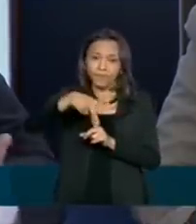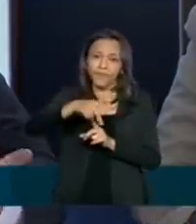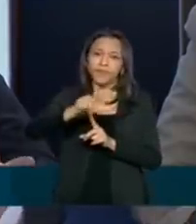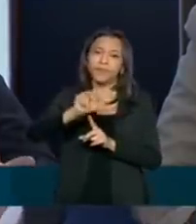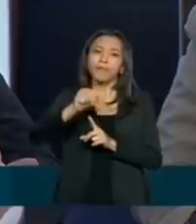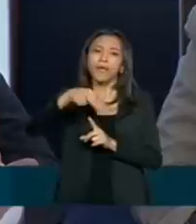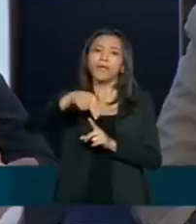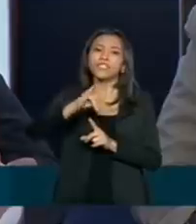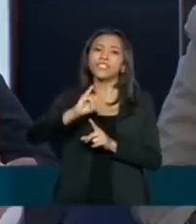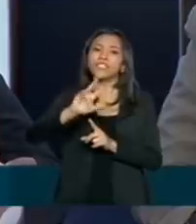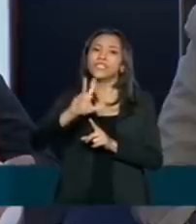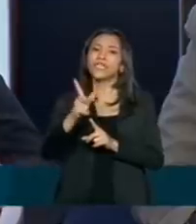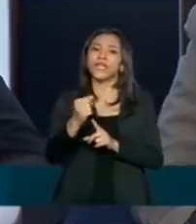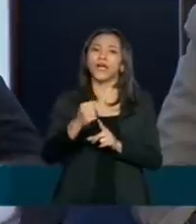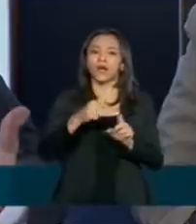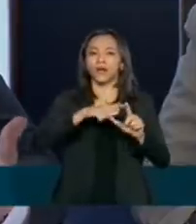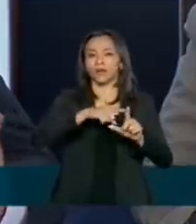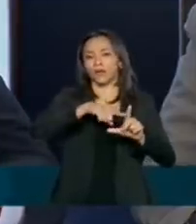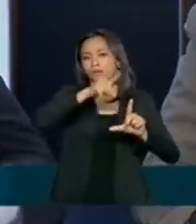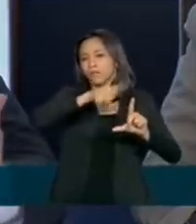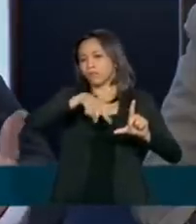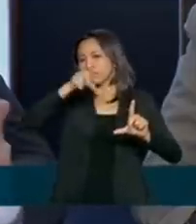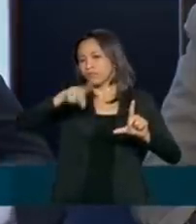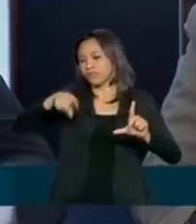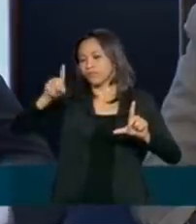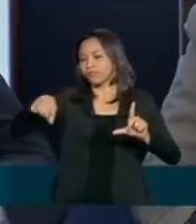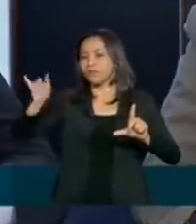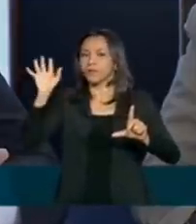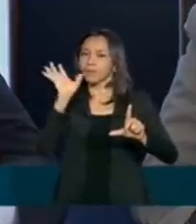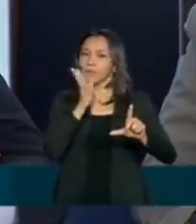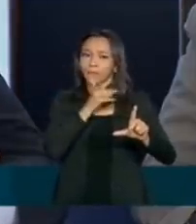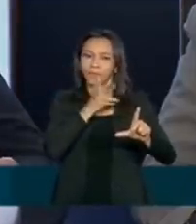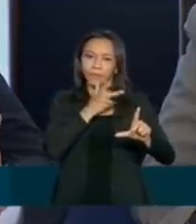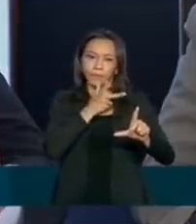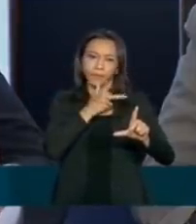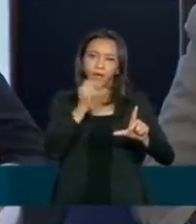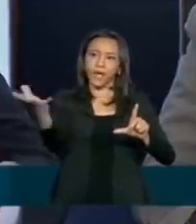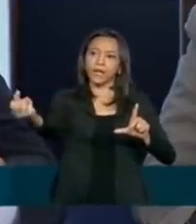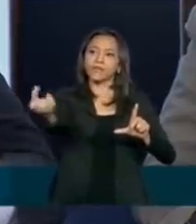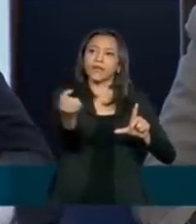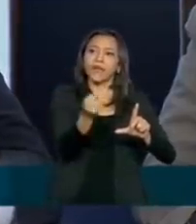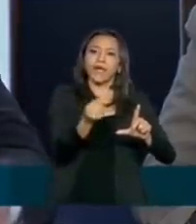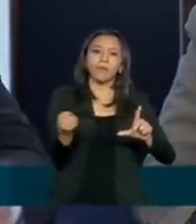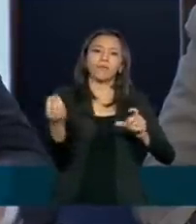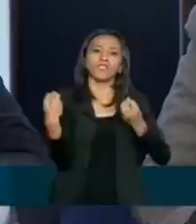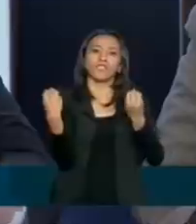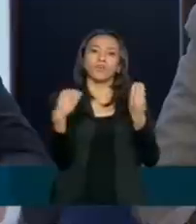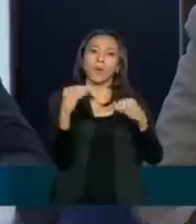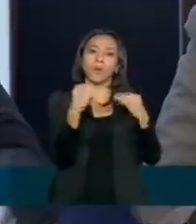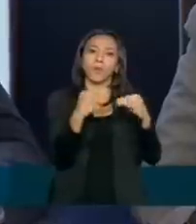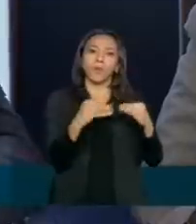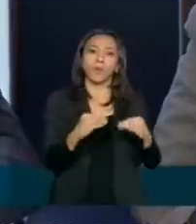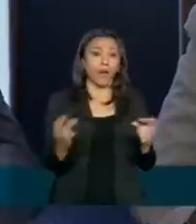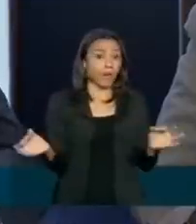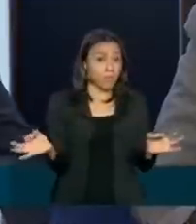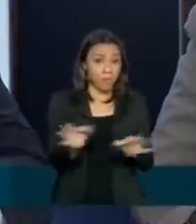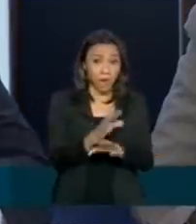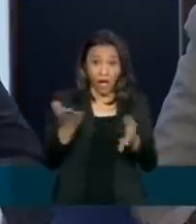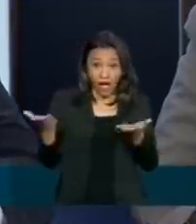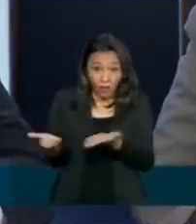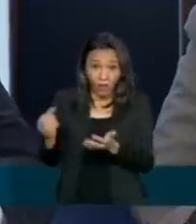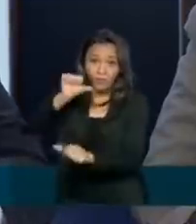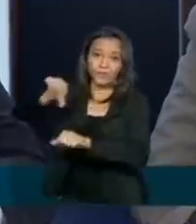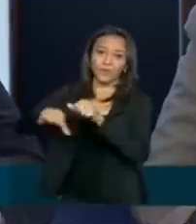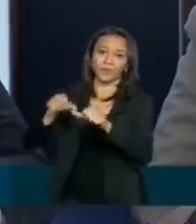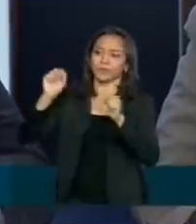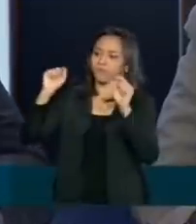podia até marcar uma hora, porque tinha que fazer a planilha, distribuir, etc. Agora não, agora é um BI. Colocou o dado, está disponível no sistema para